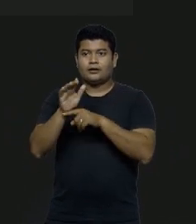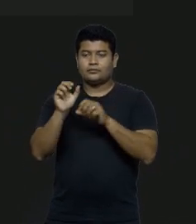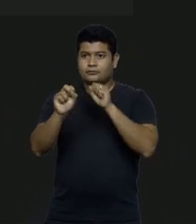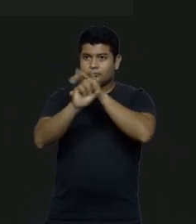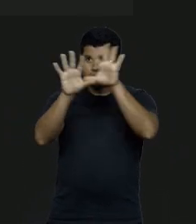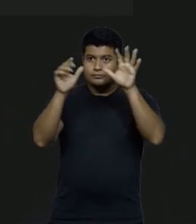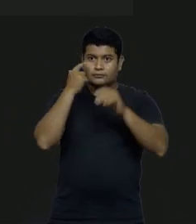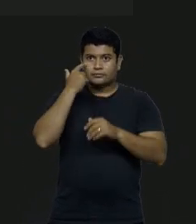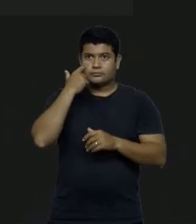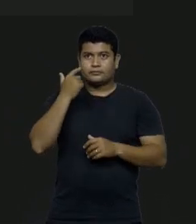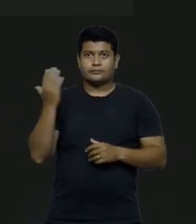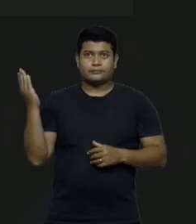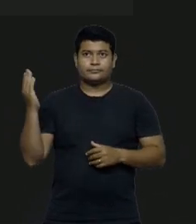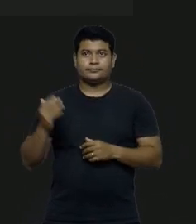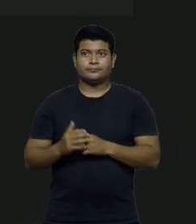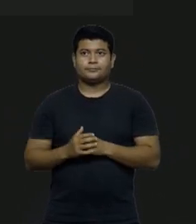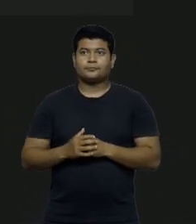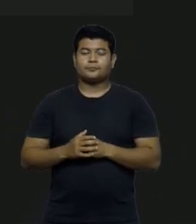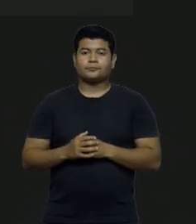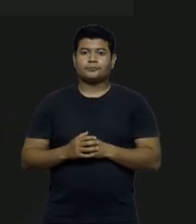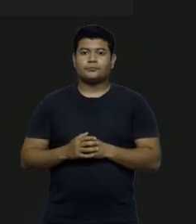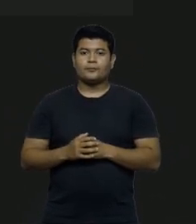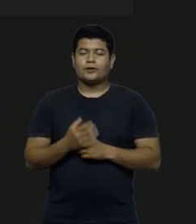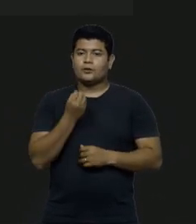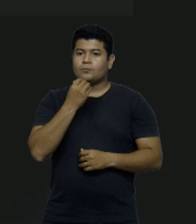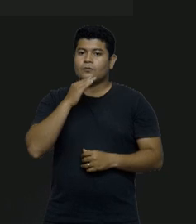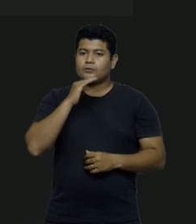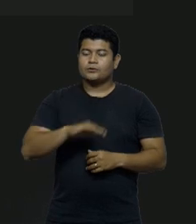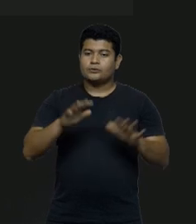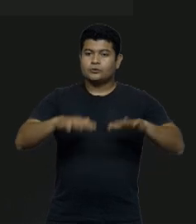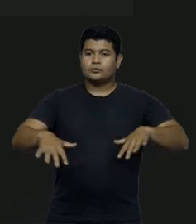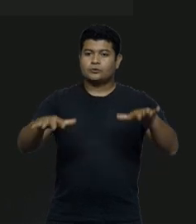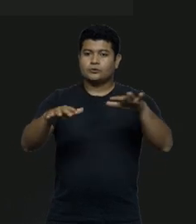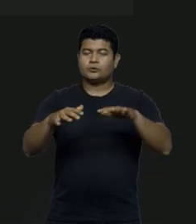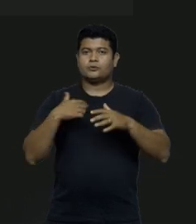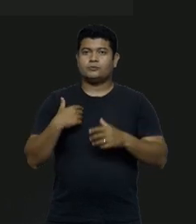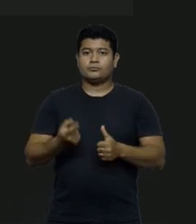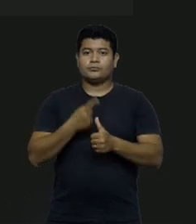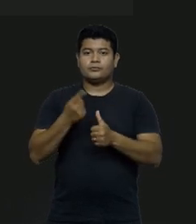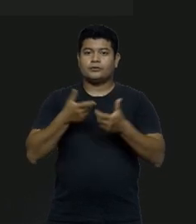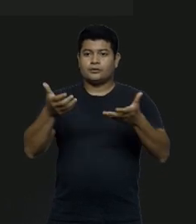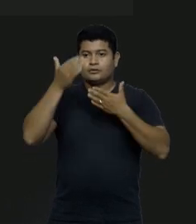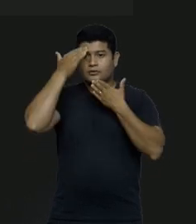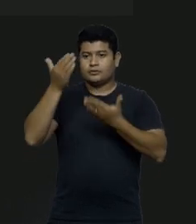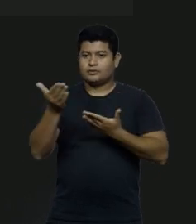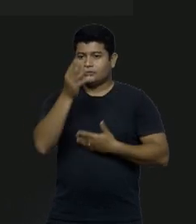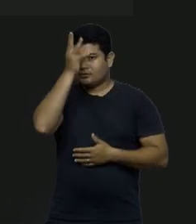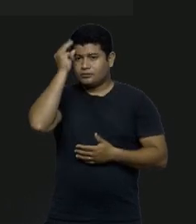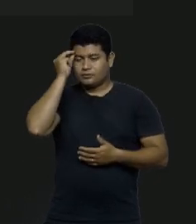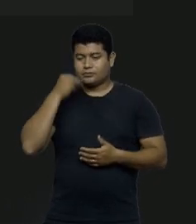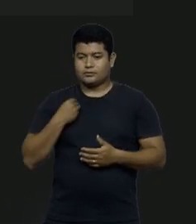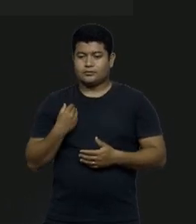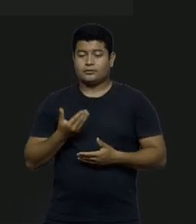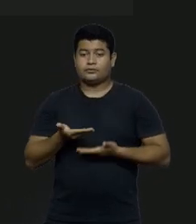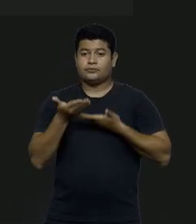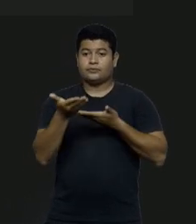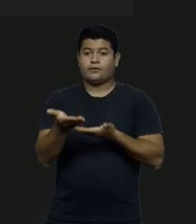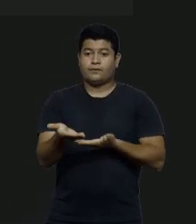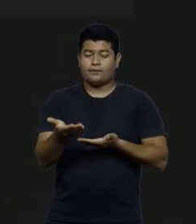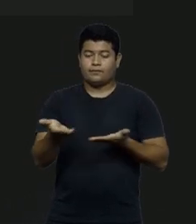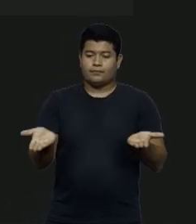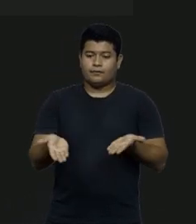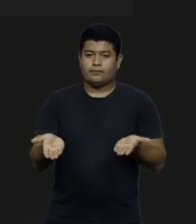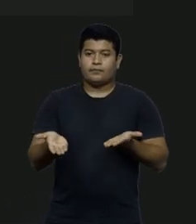Oi boa tarde a todos para queria primeiramente agradecer a deputada Luciane pelo convite e pela oportunidade que a gente tá tendo